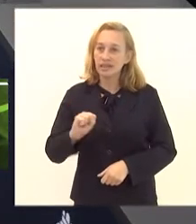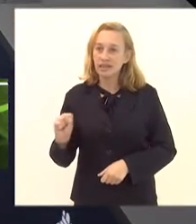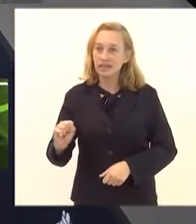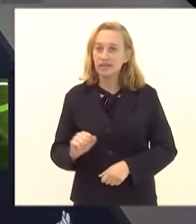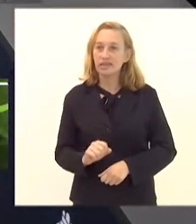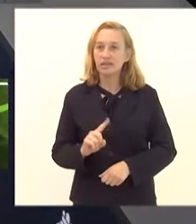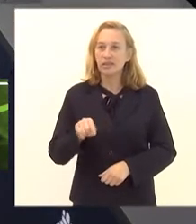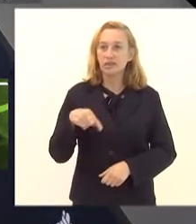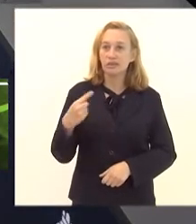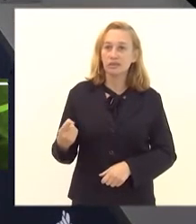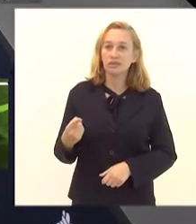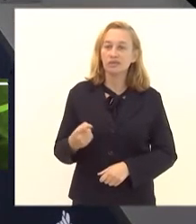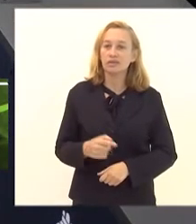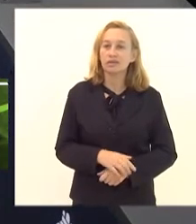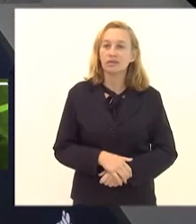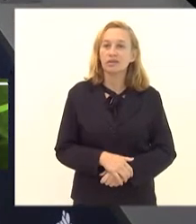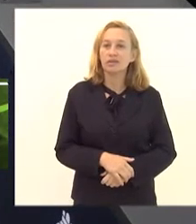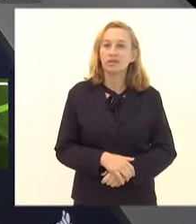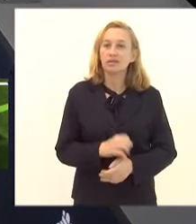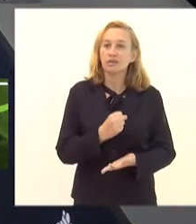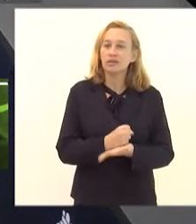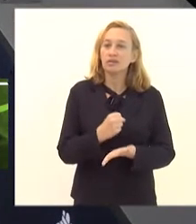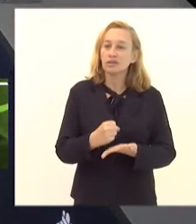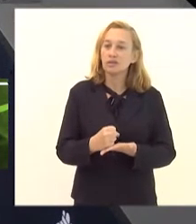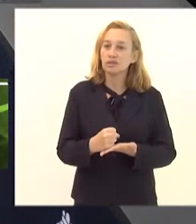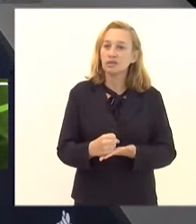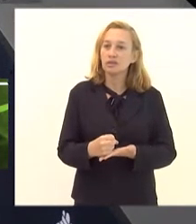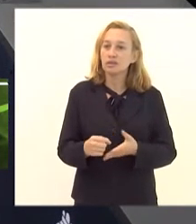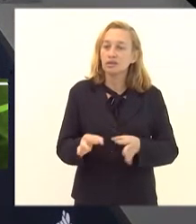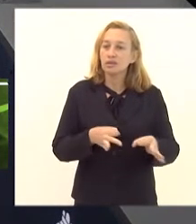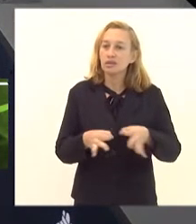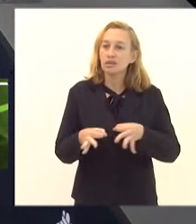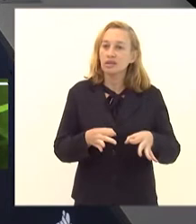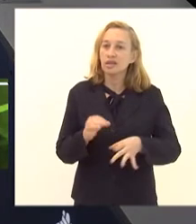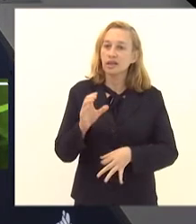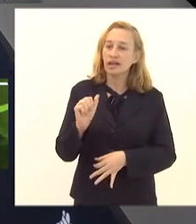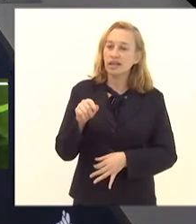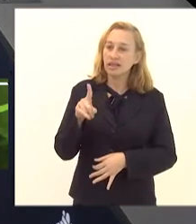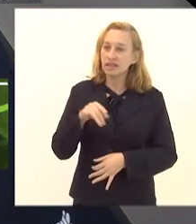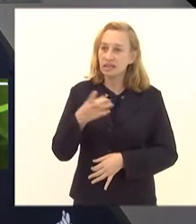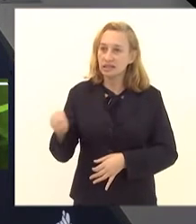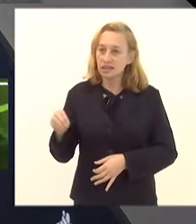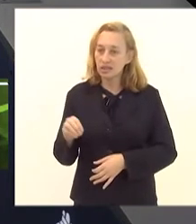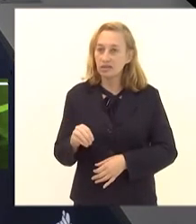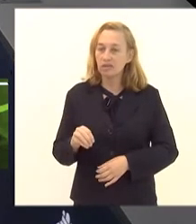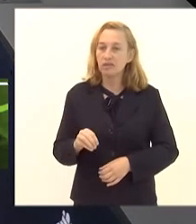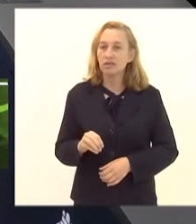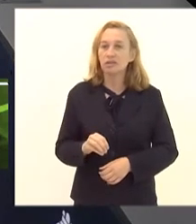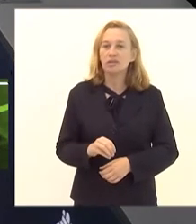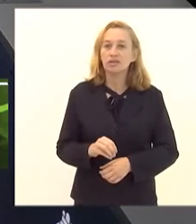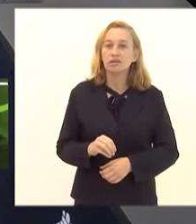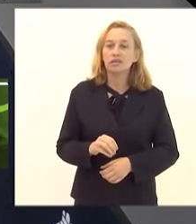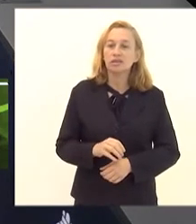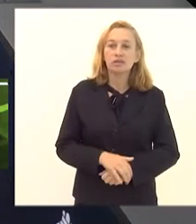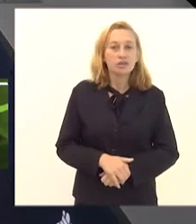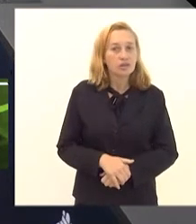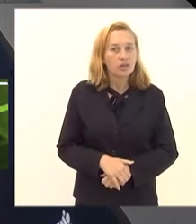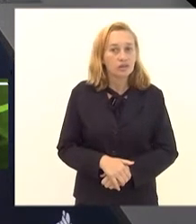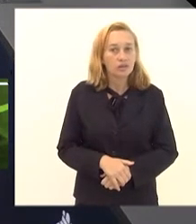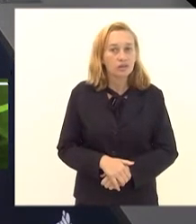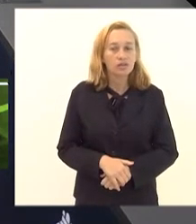O próximo é um contrato, é um projeto, né, de canalização também do trecho do canal colonizador